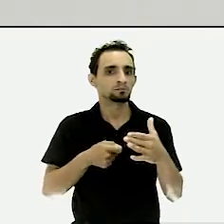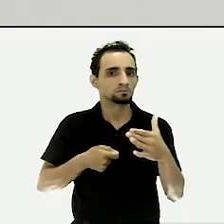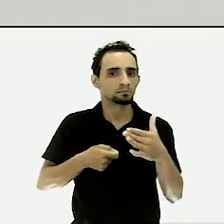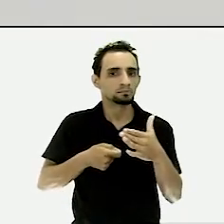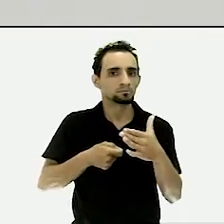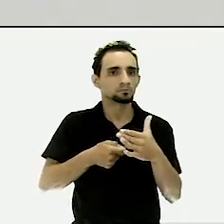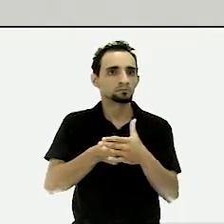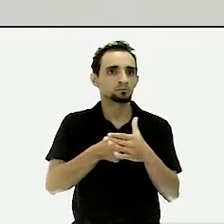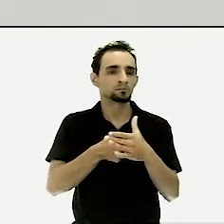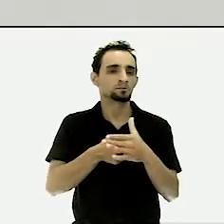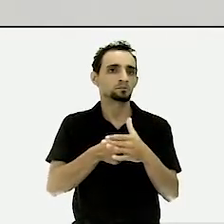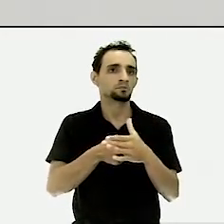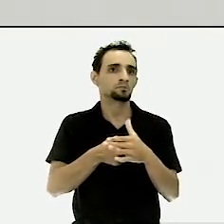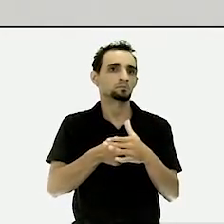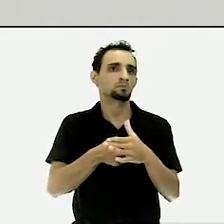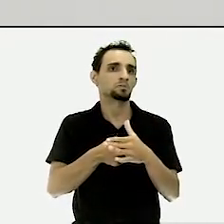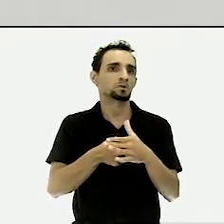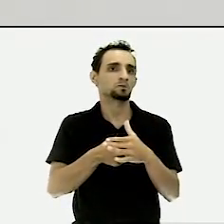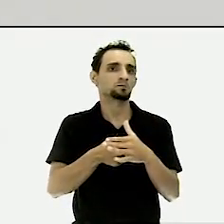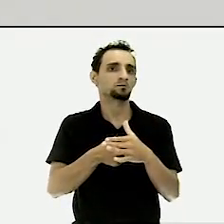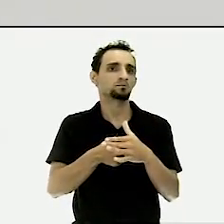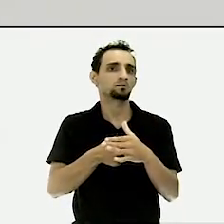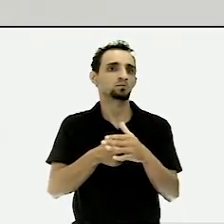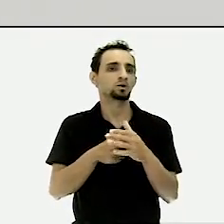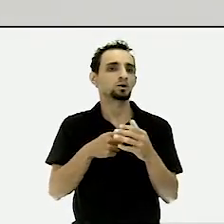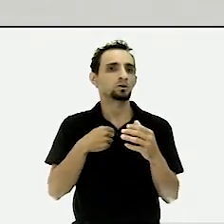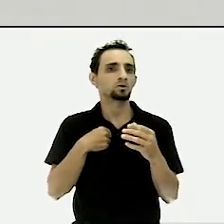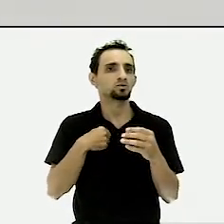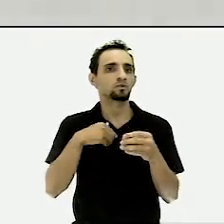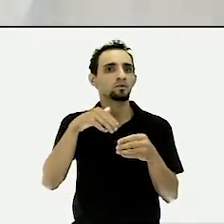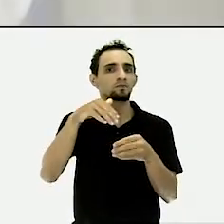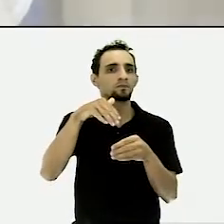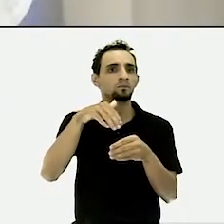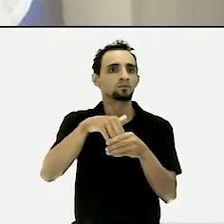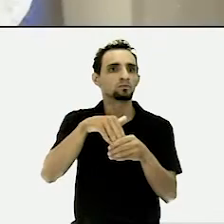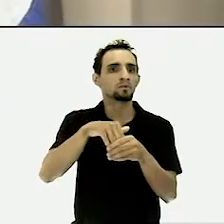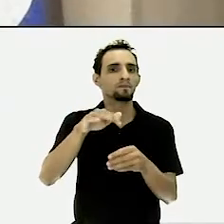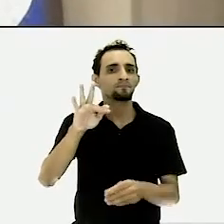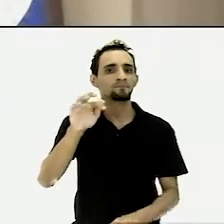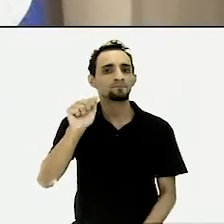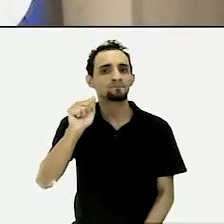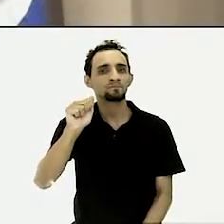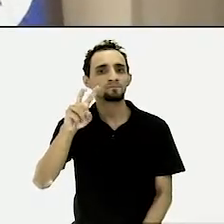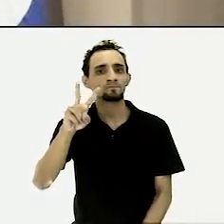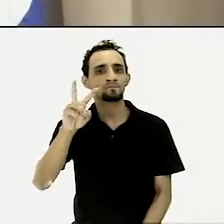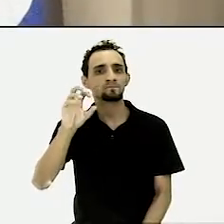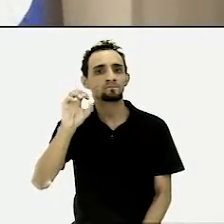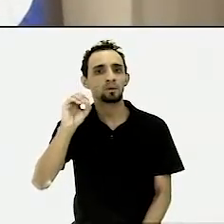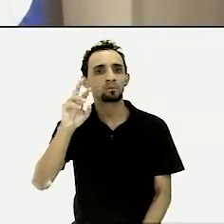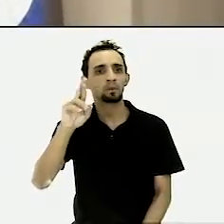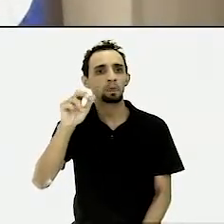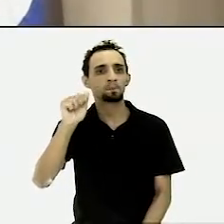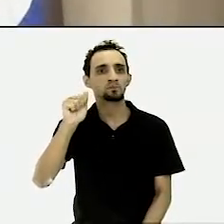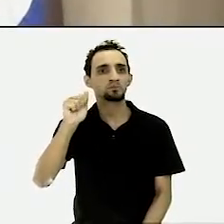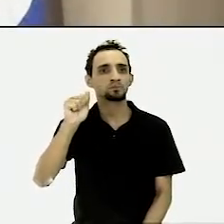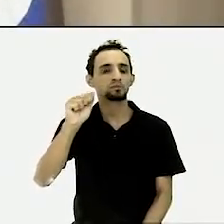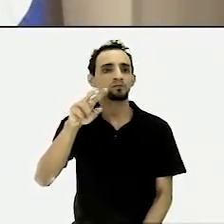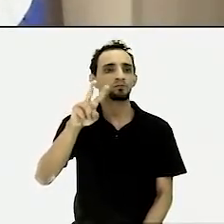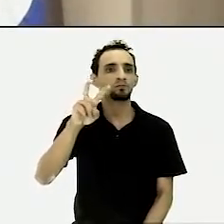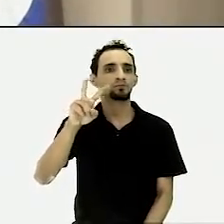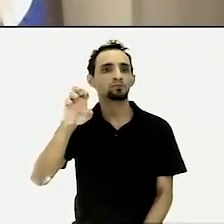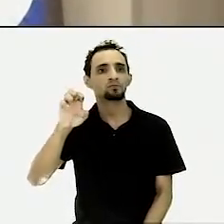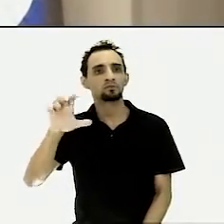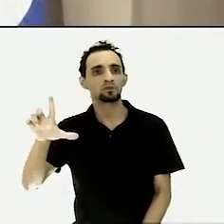para mim o dia e o horário, eu gostaria de fazer parte, sim. Tá eles, bom? Eles vão mandar o link para mim, eu vou ver com a superintendência lá de São Paulo, não é de Botucatu,